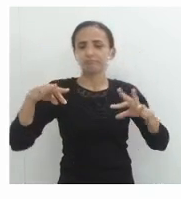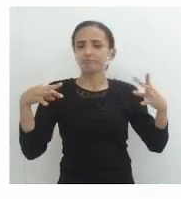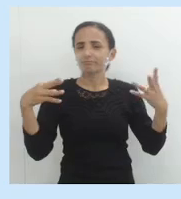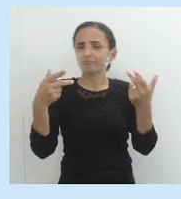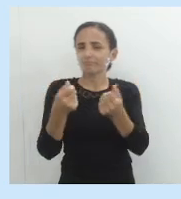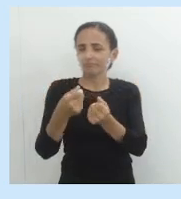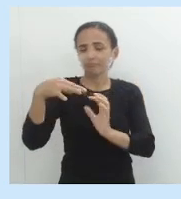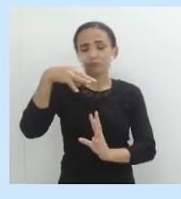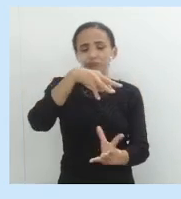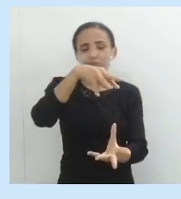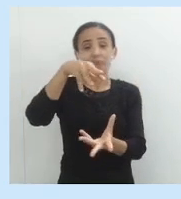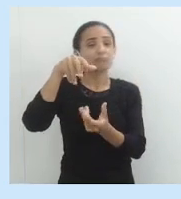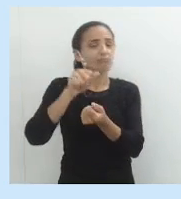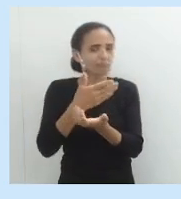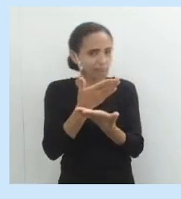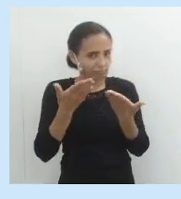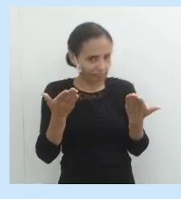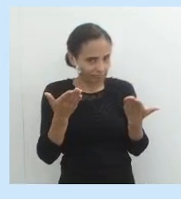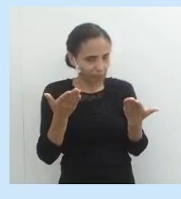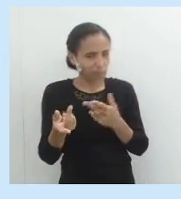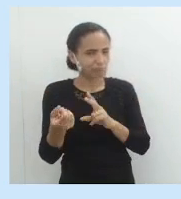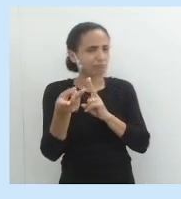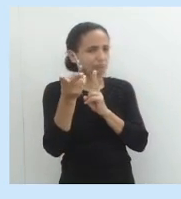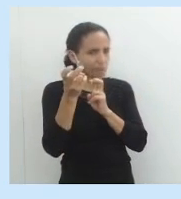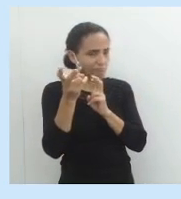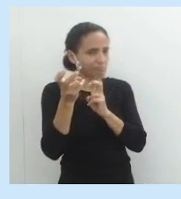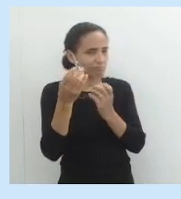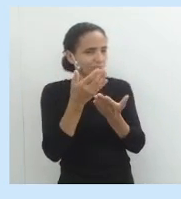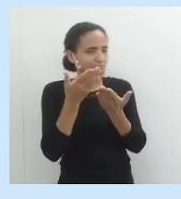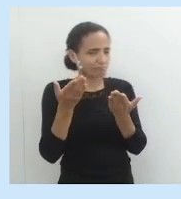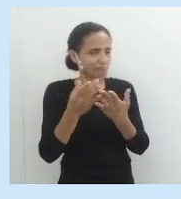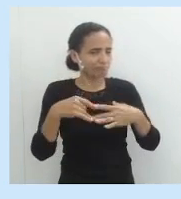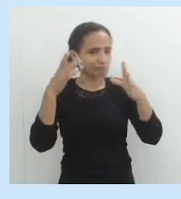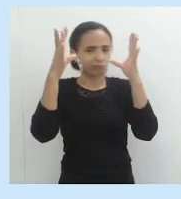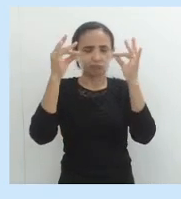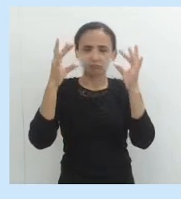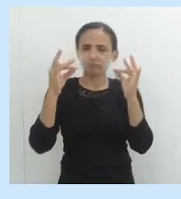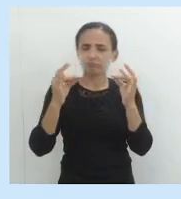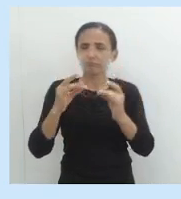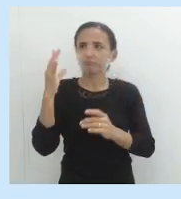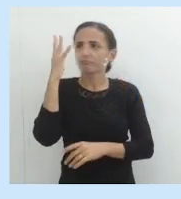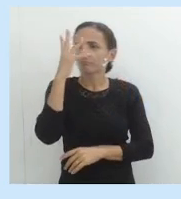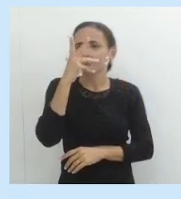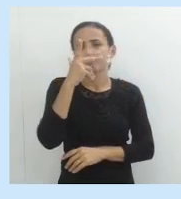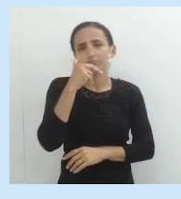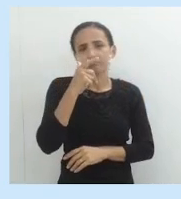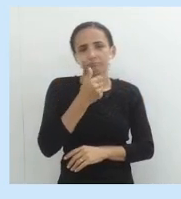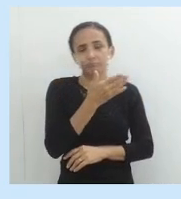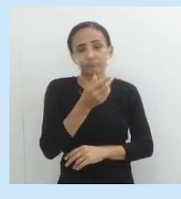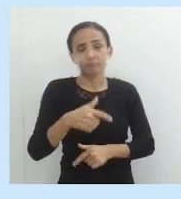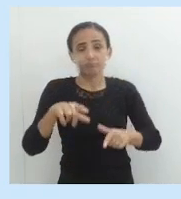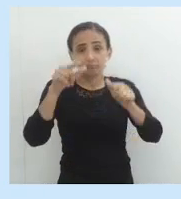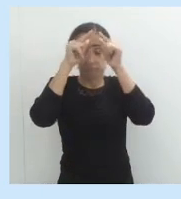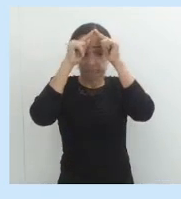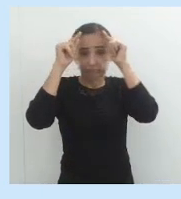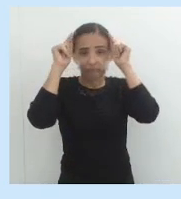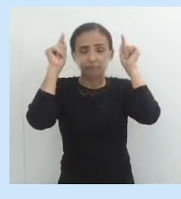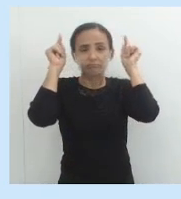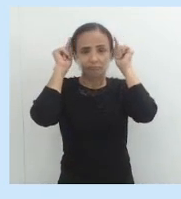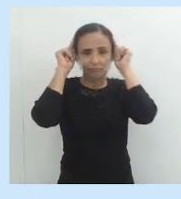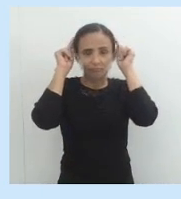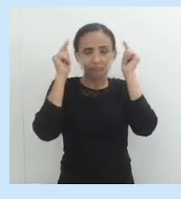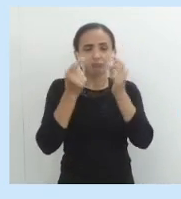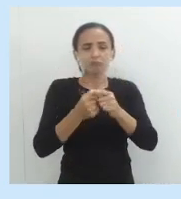assim, nós temos algumas, as 7 maravilhas do mundo, né, que os gregos voltaram. Então, as